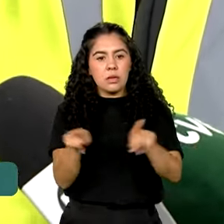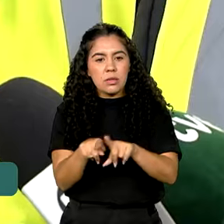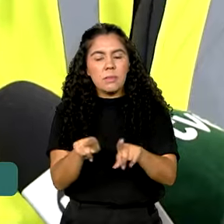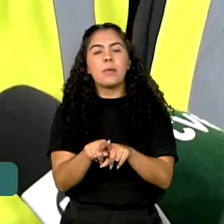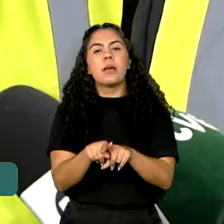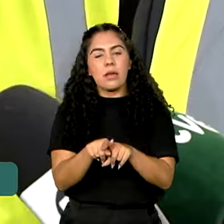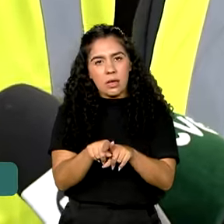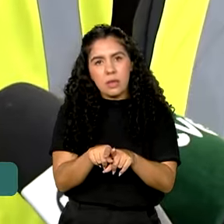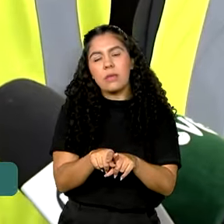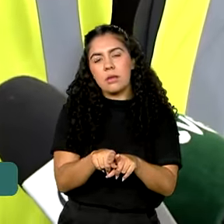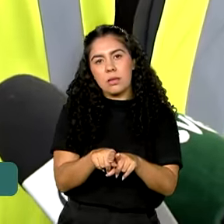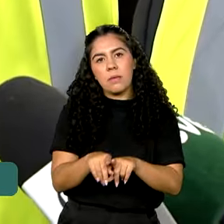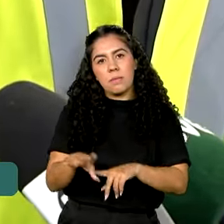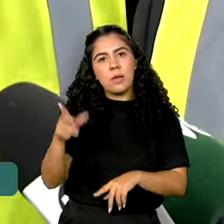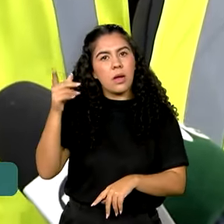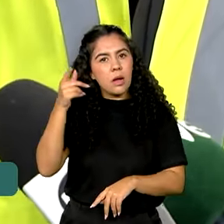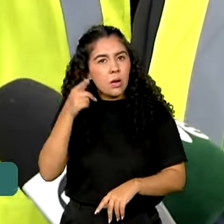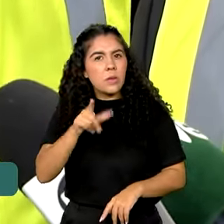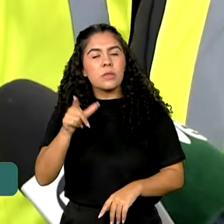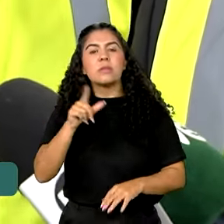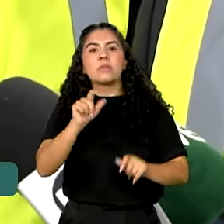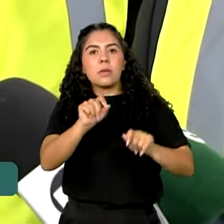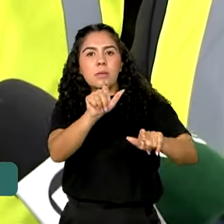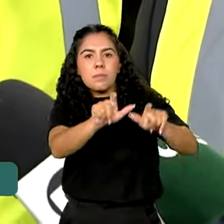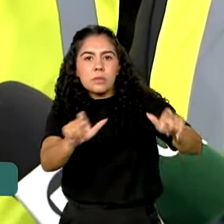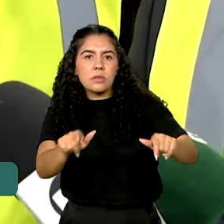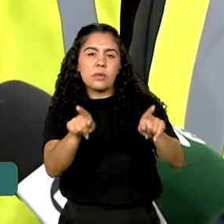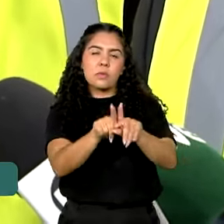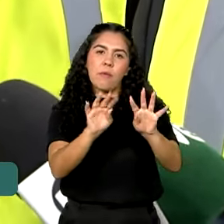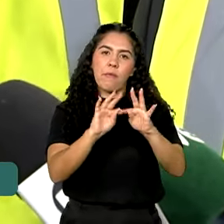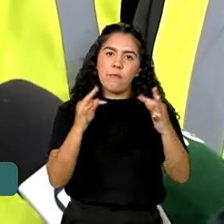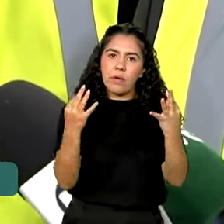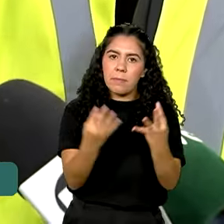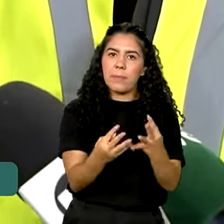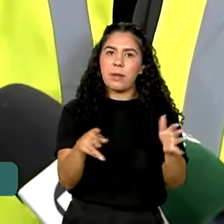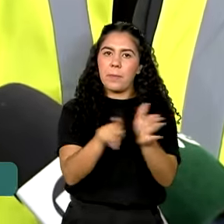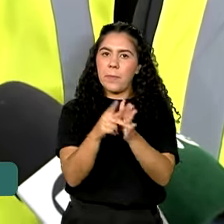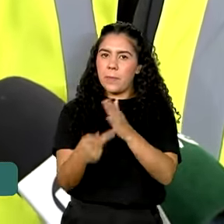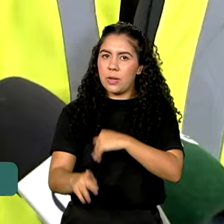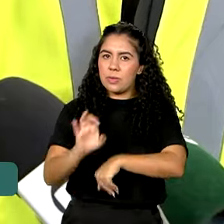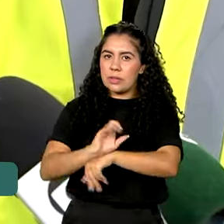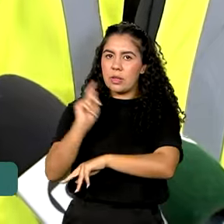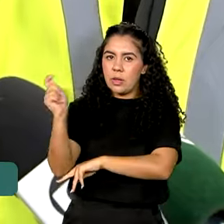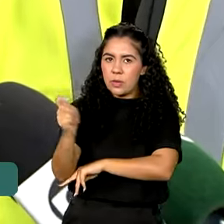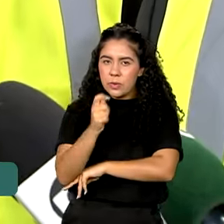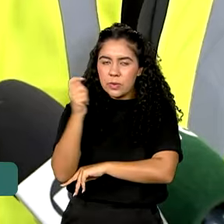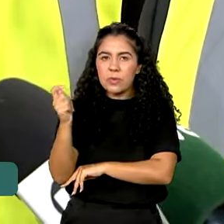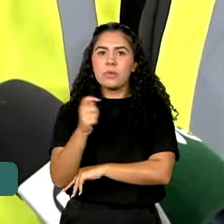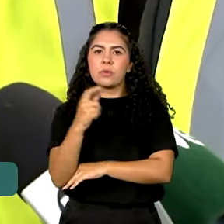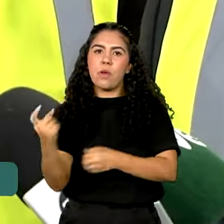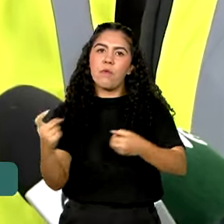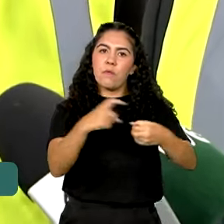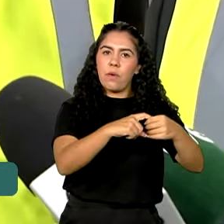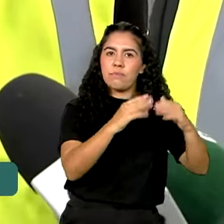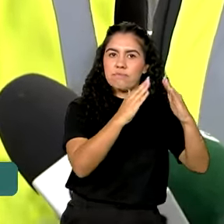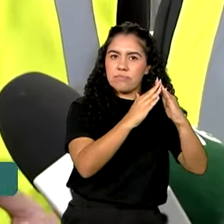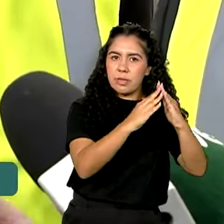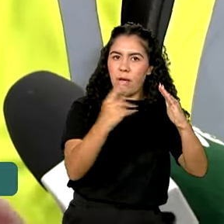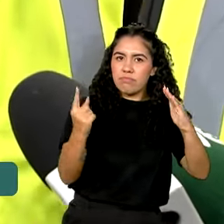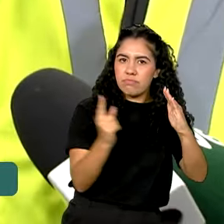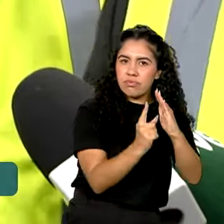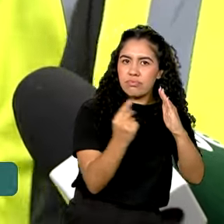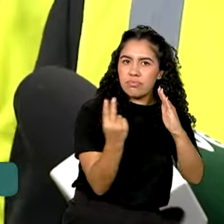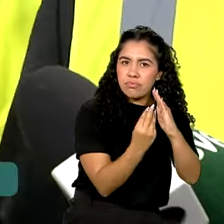viabilizar novamente a presença de pessoas e famílias gaúchas voltando para suas novas casas, né?